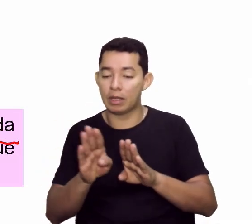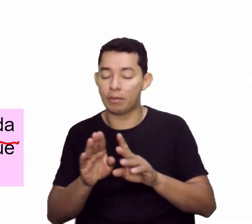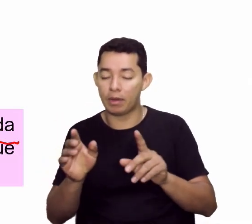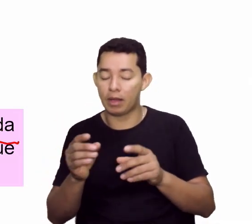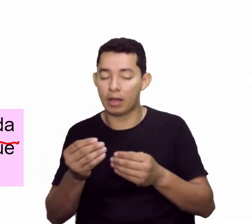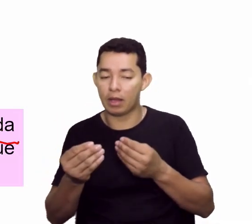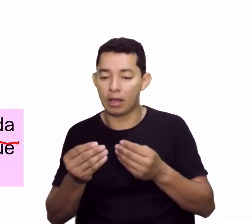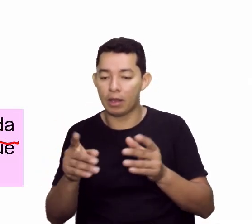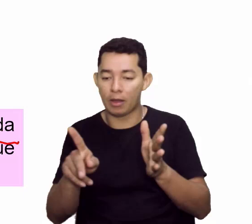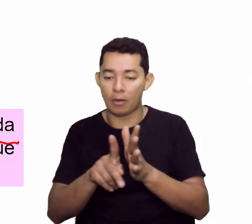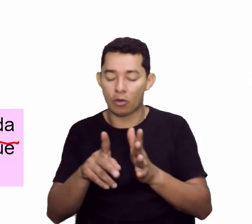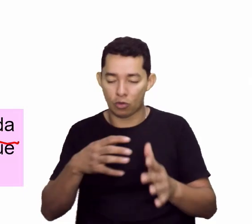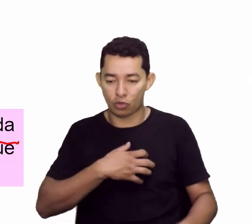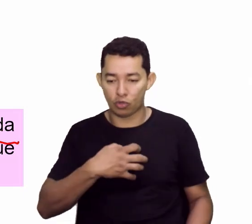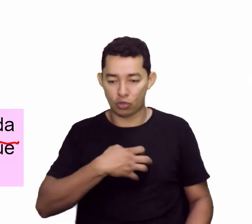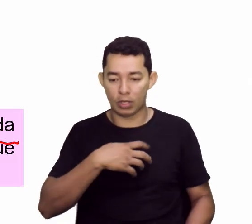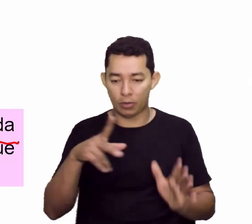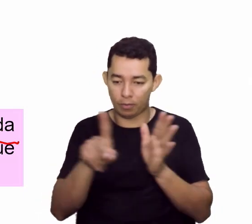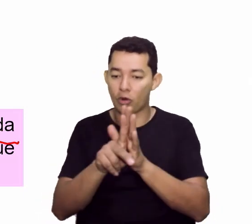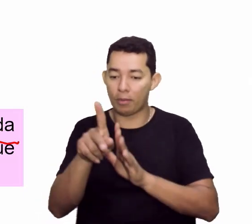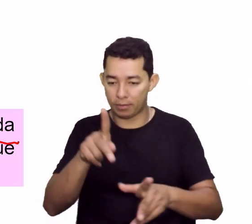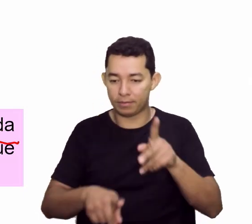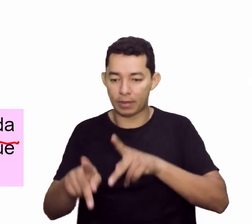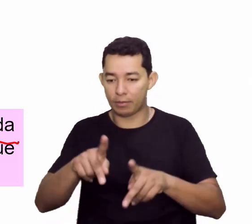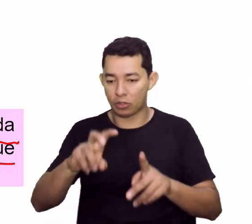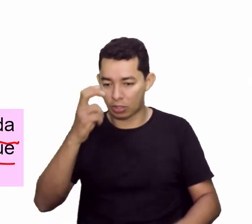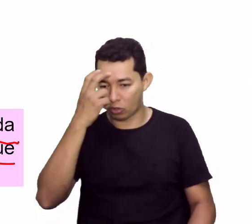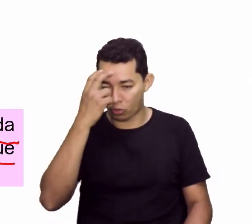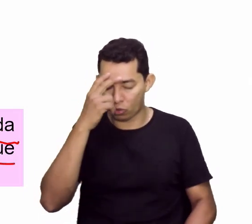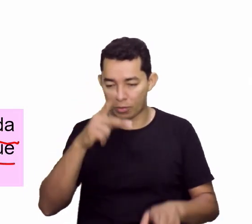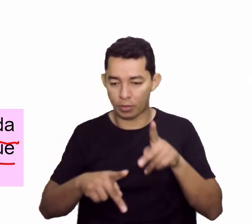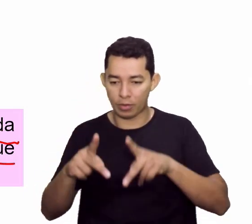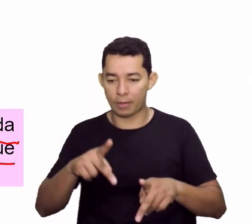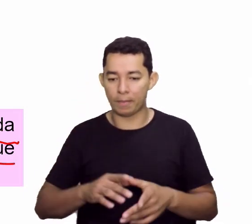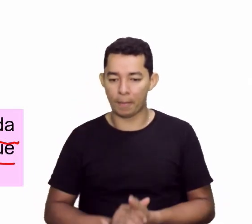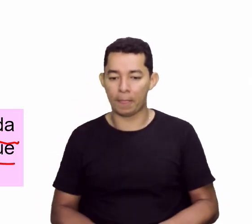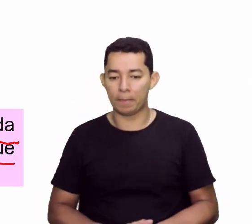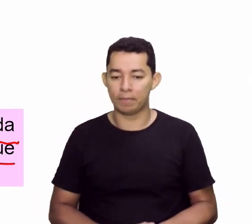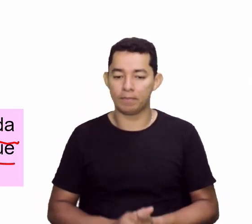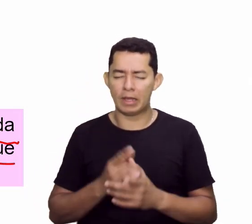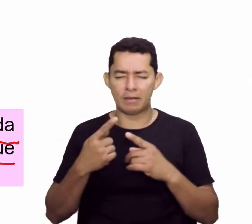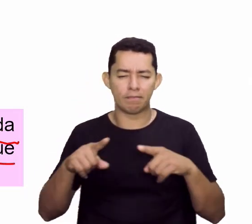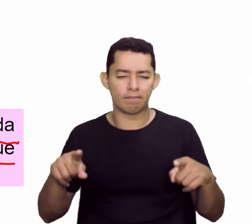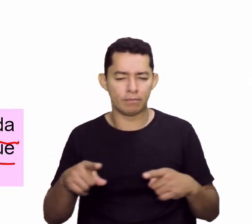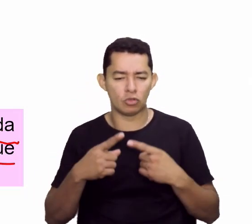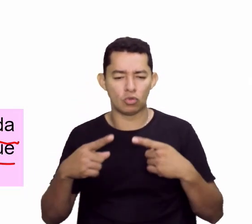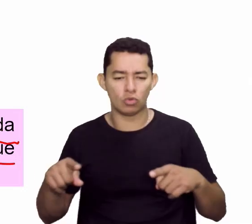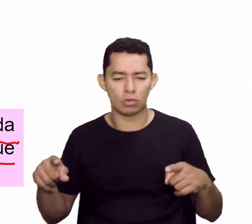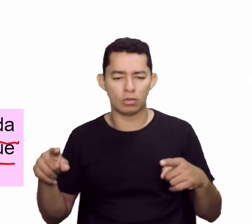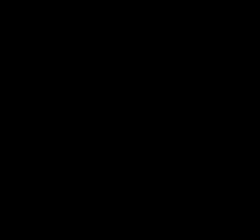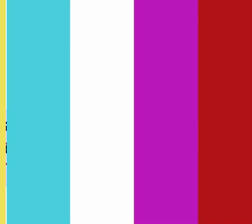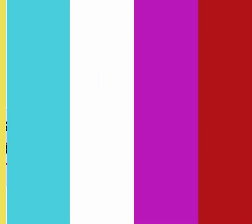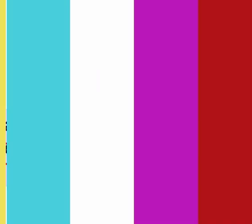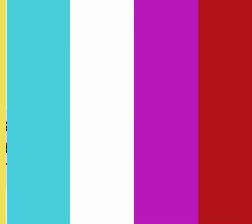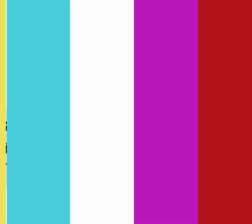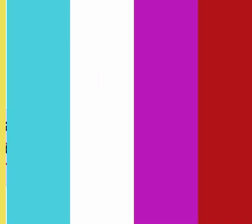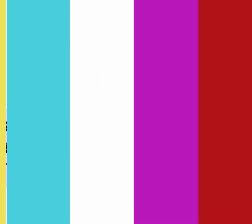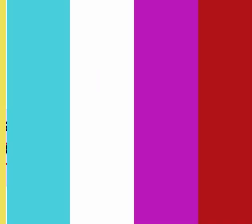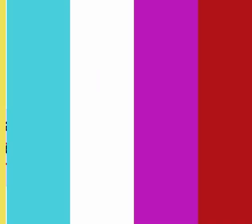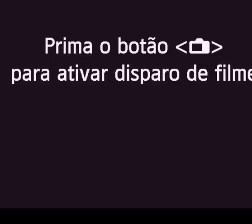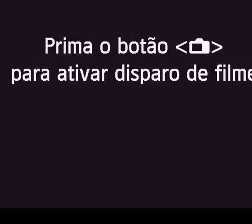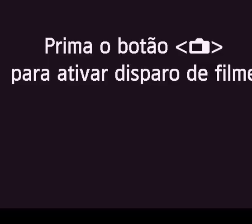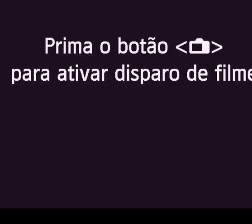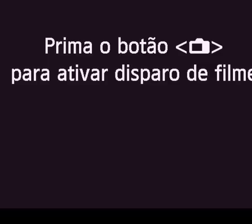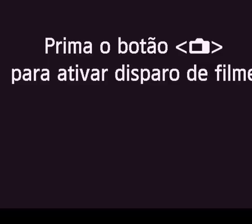com bonecos, teatro, circo e músicas que possibilitam a interação com crianças e